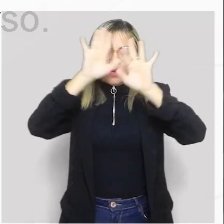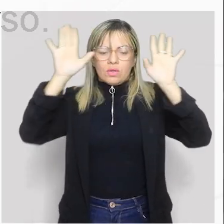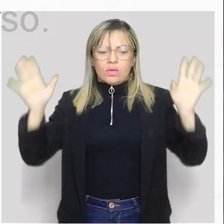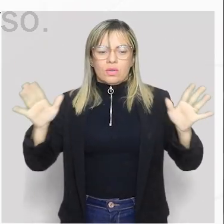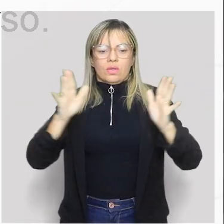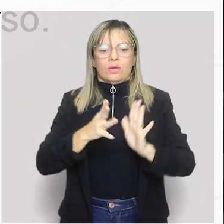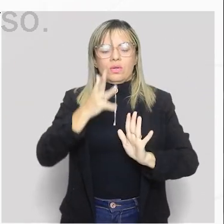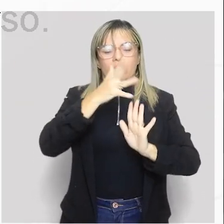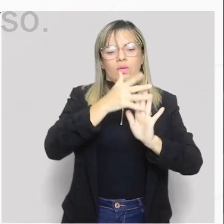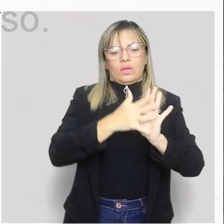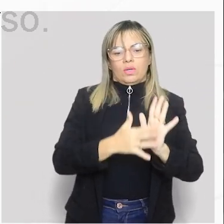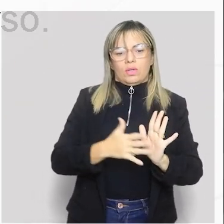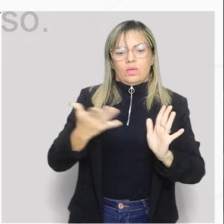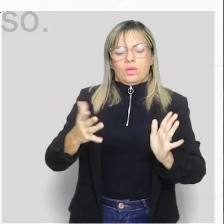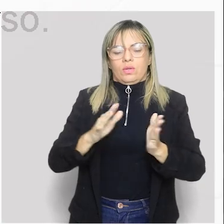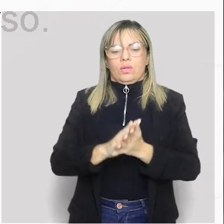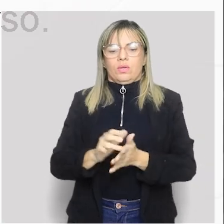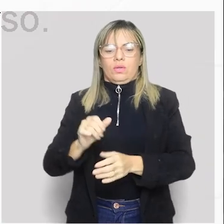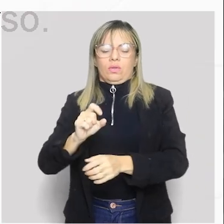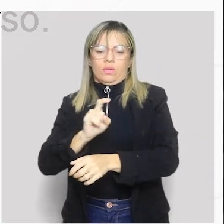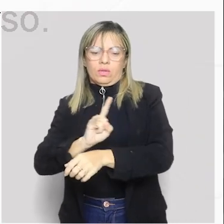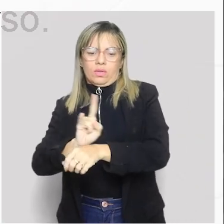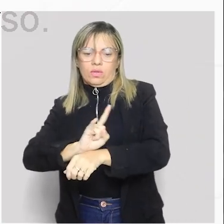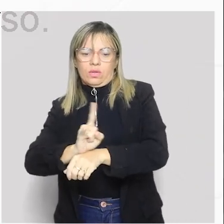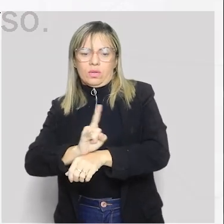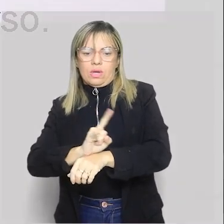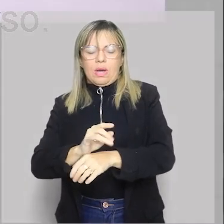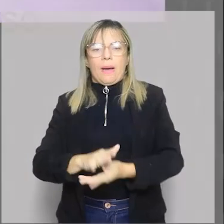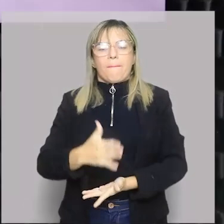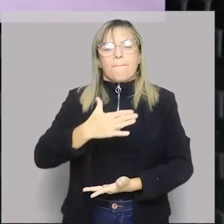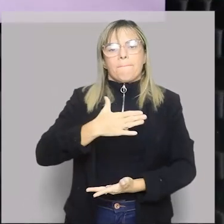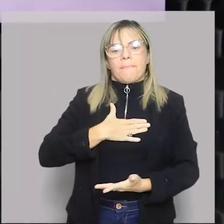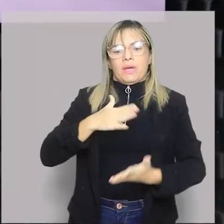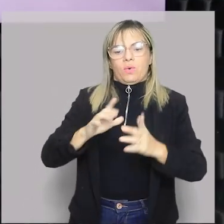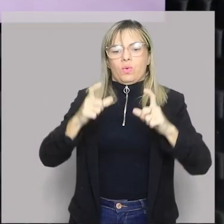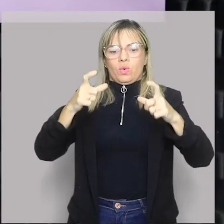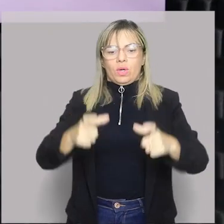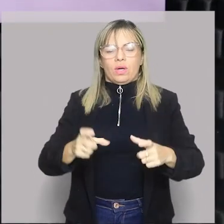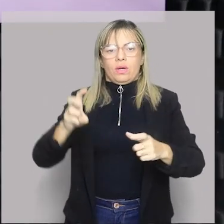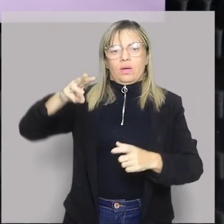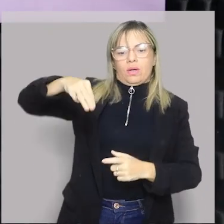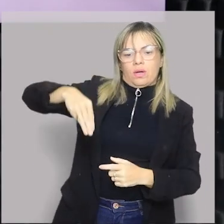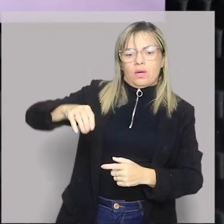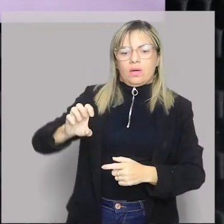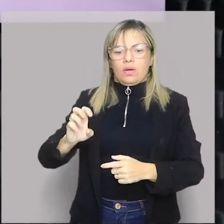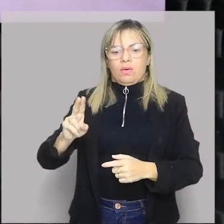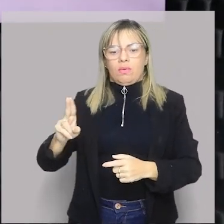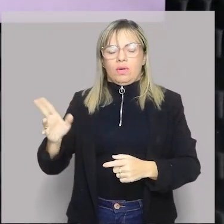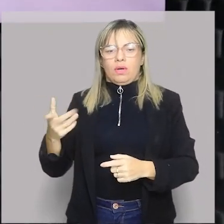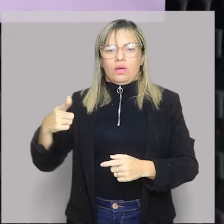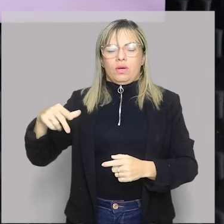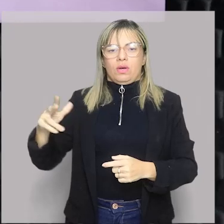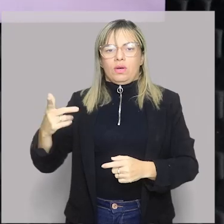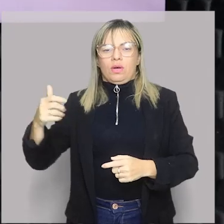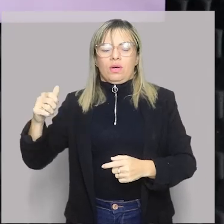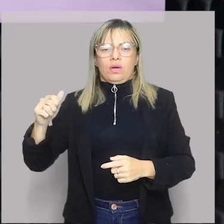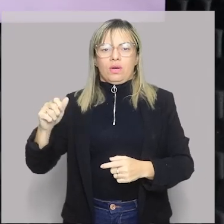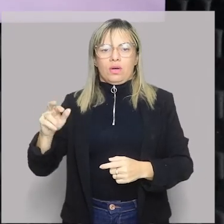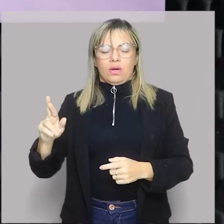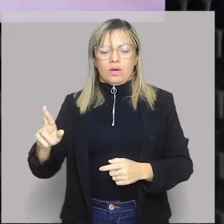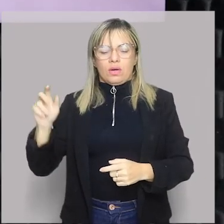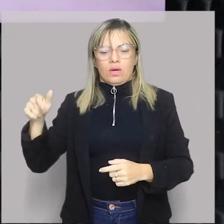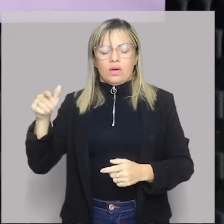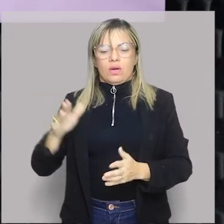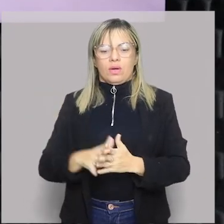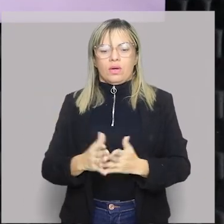Né? O roteiro é de um documentário chamado Meu Lugar, certo? Esse documentário ele concorreu na 6ª Olimpíada